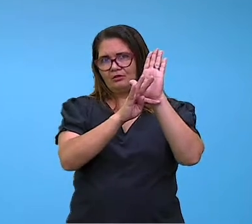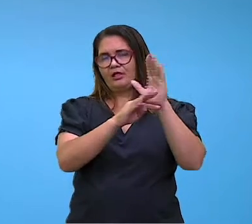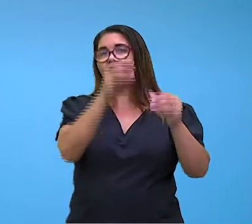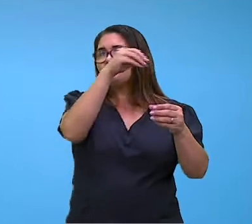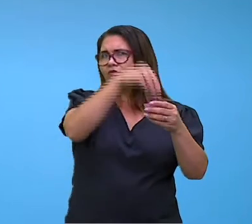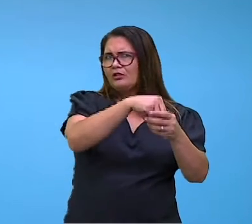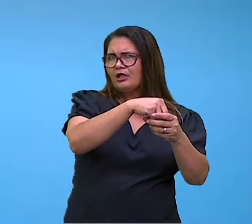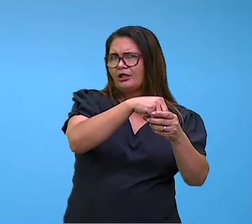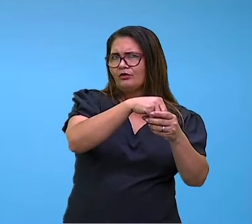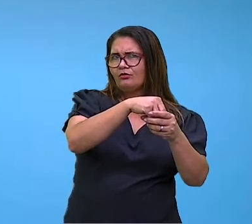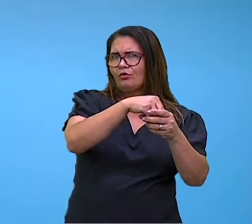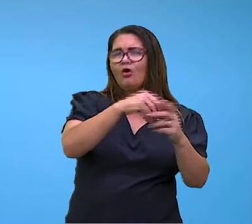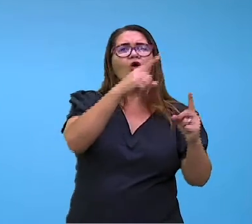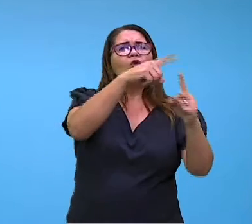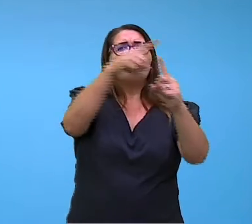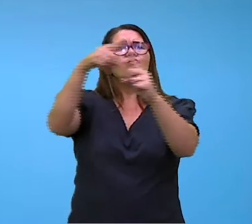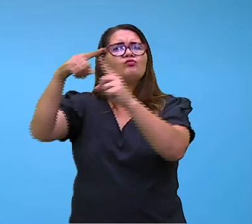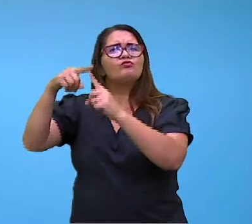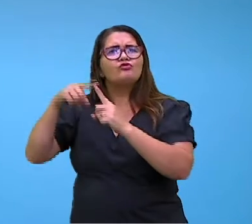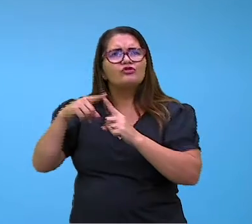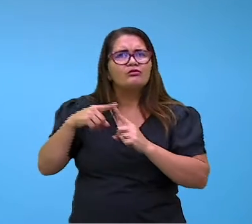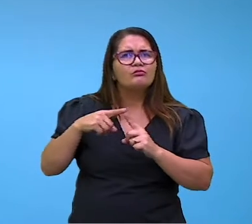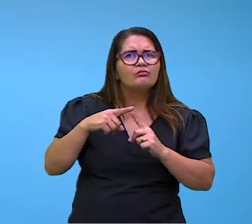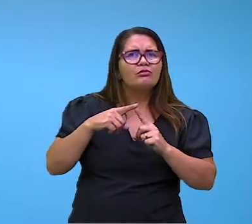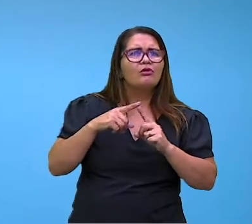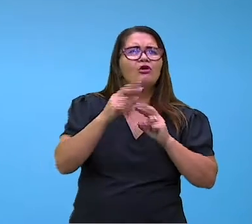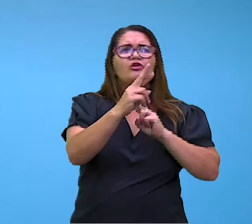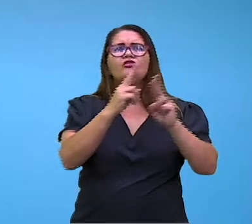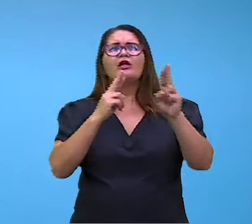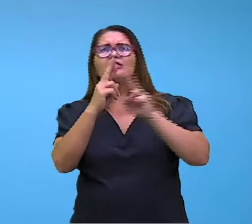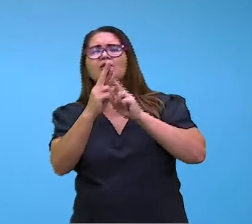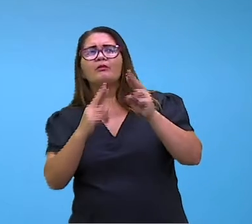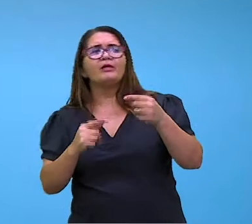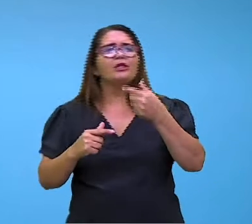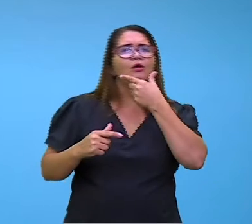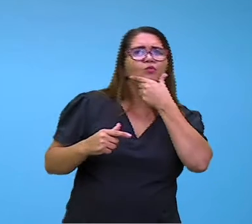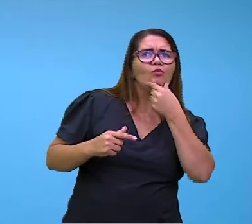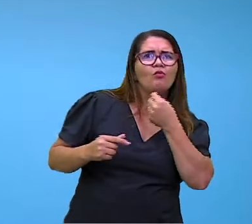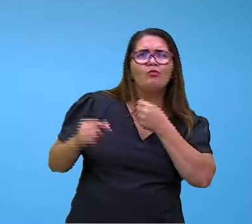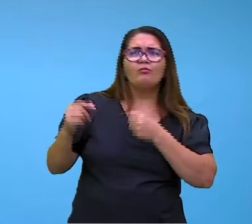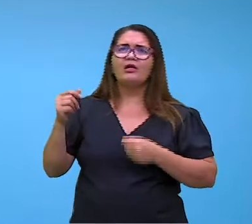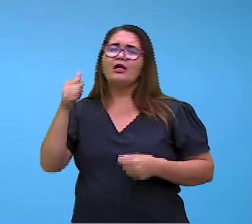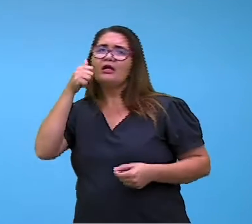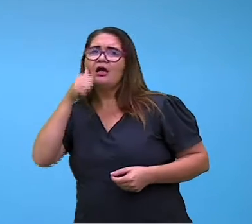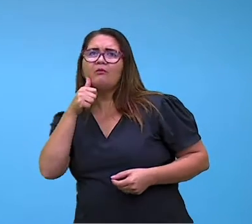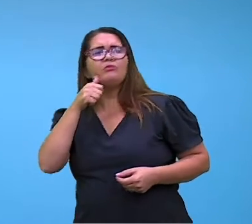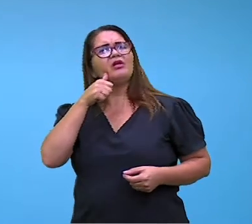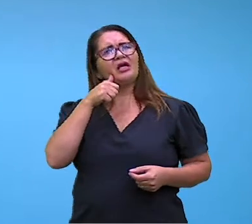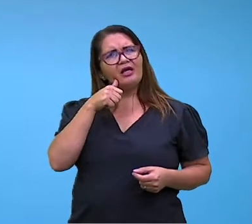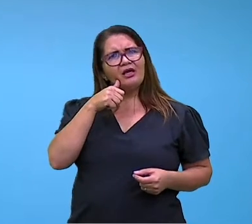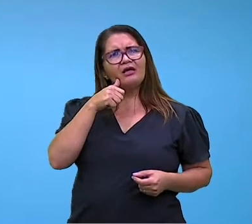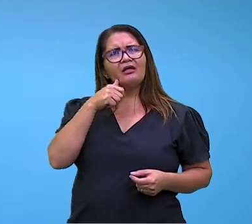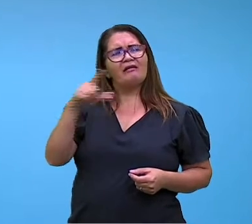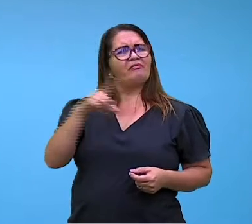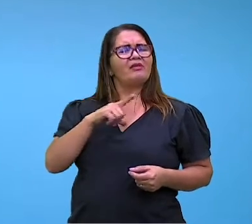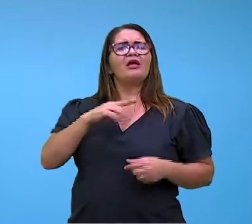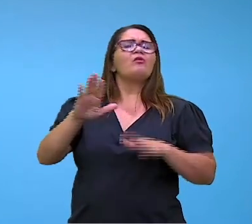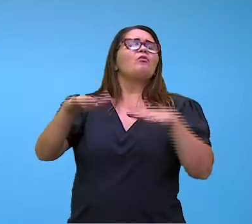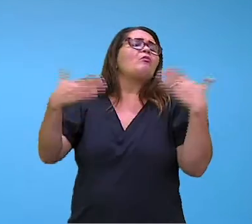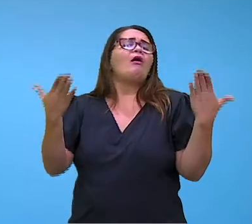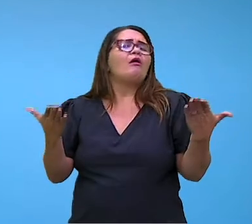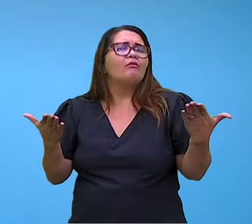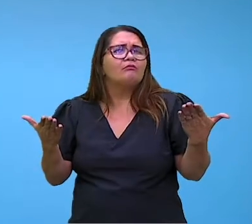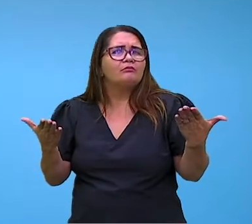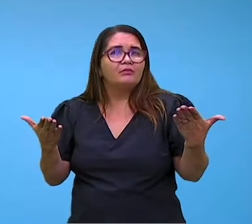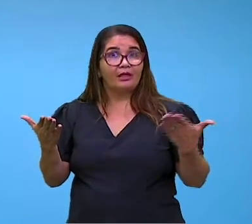o tipo de relacionamentos que eles tiveram? Então, quando você observar